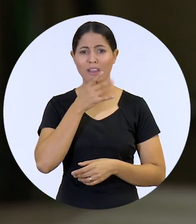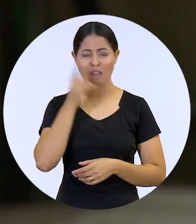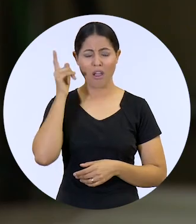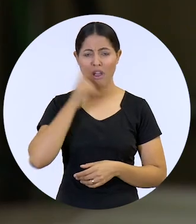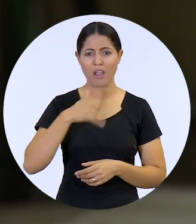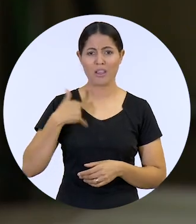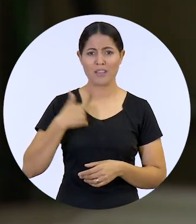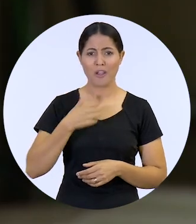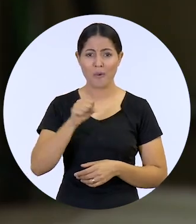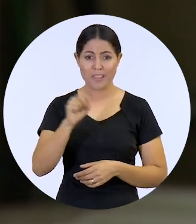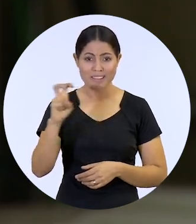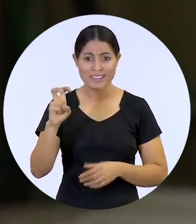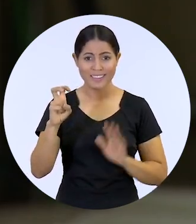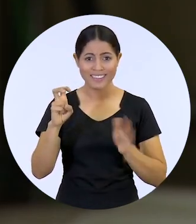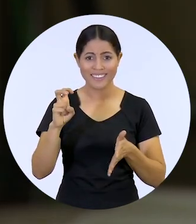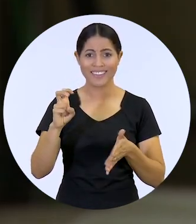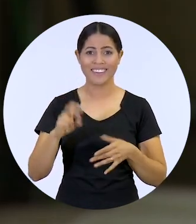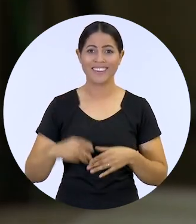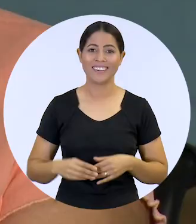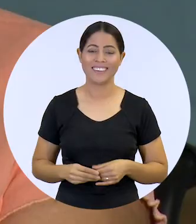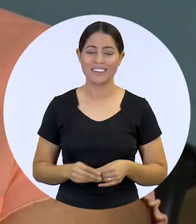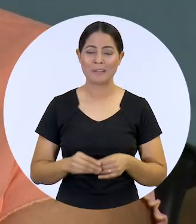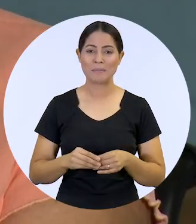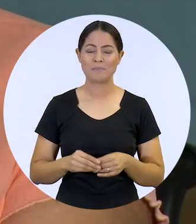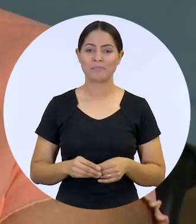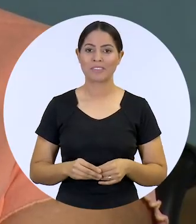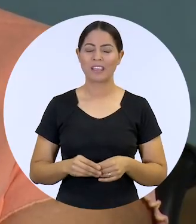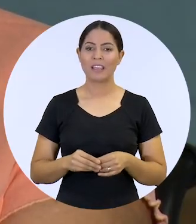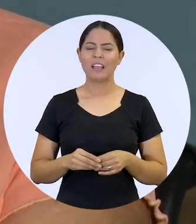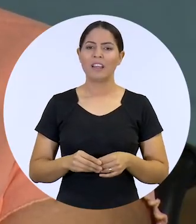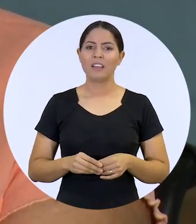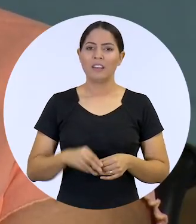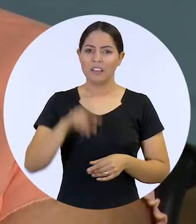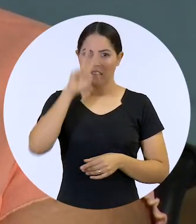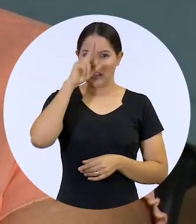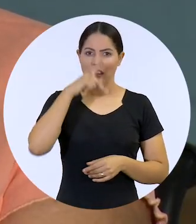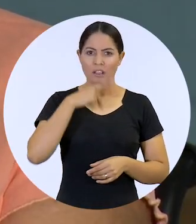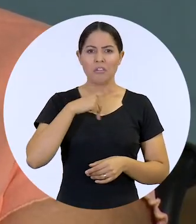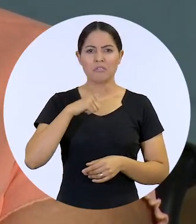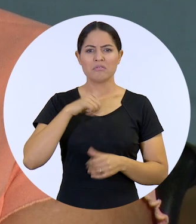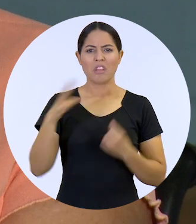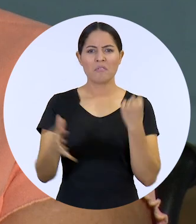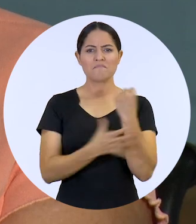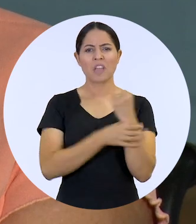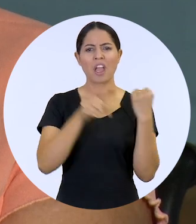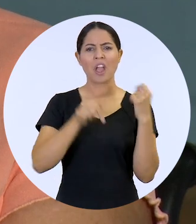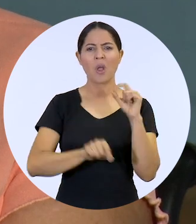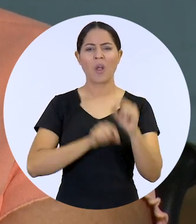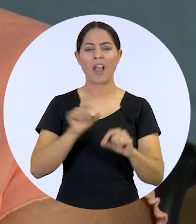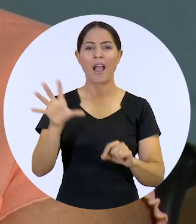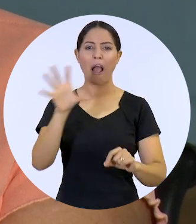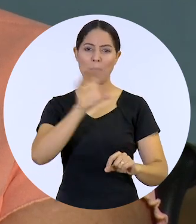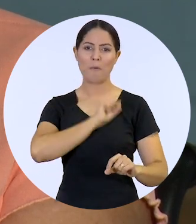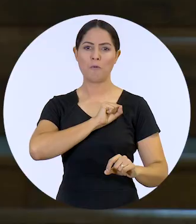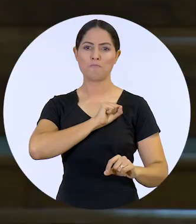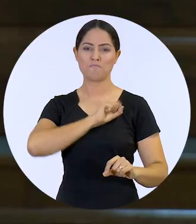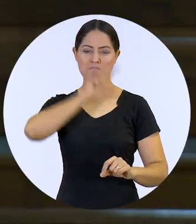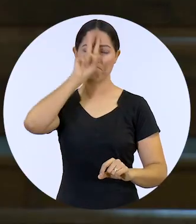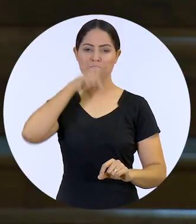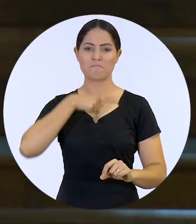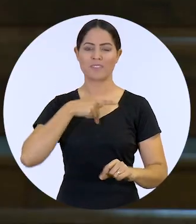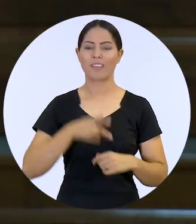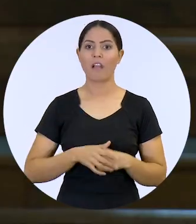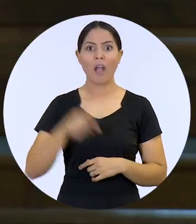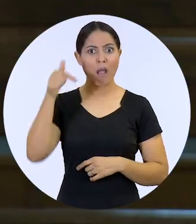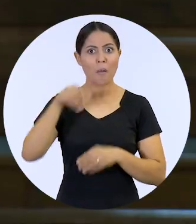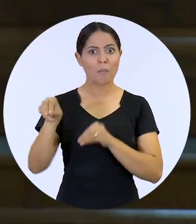Devagar vou completar os 85. Olha, eu tenho garantido aqui, em primeiro lugar, o amor próprio. Depois